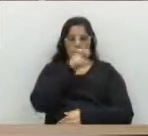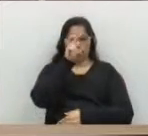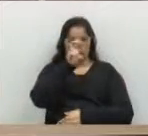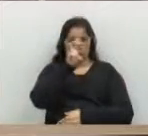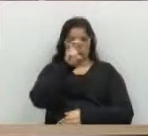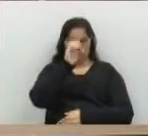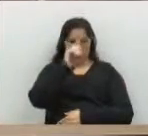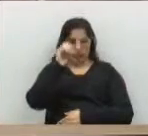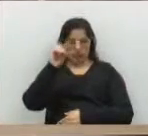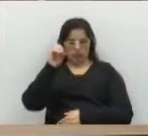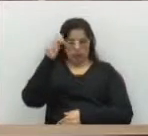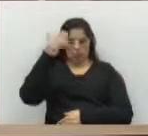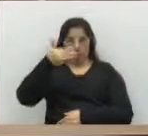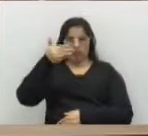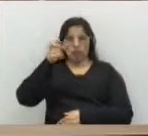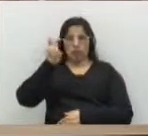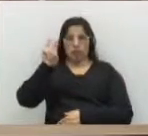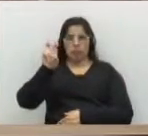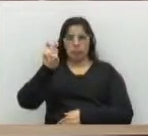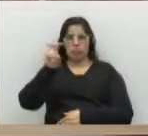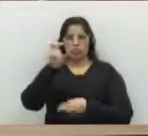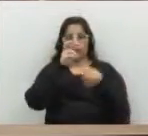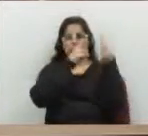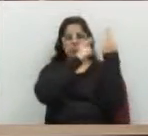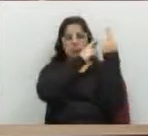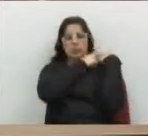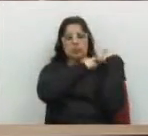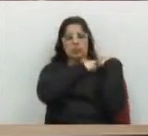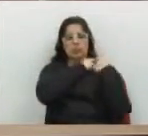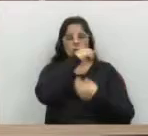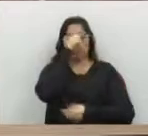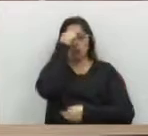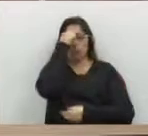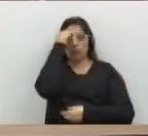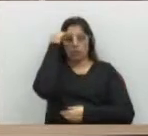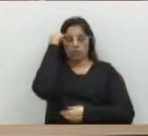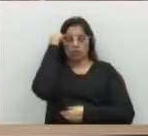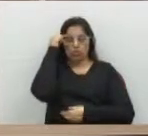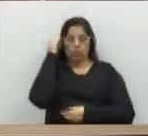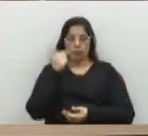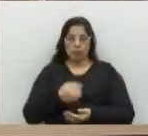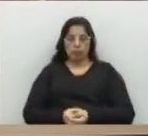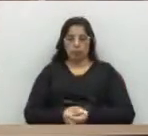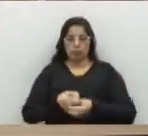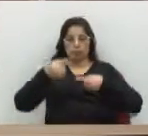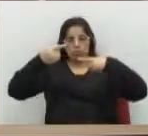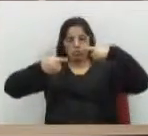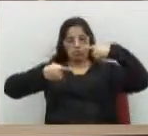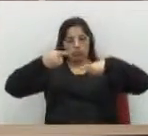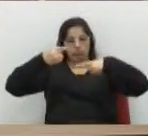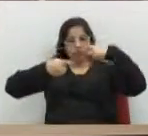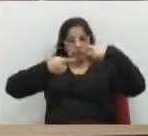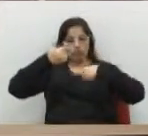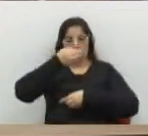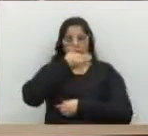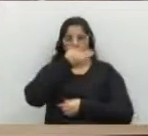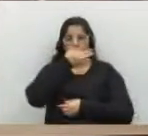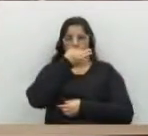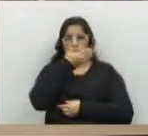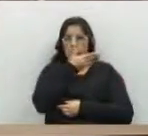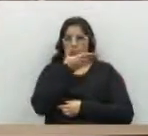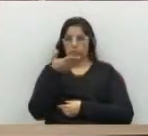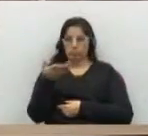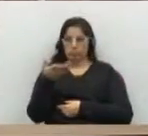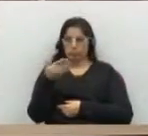500/2015, autor, vereador doutor Júlio. Requerimento de número 500 está em discussão. Algum vereador deseja?